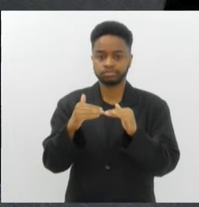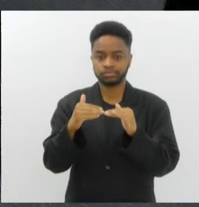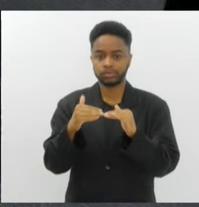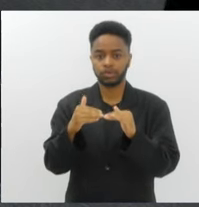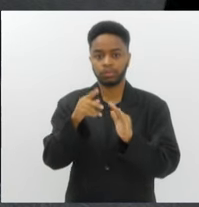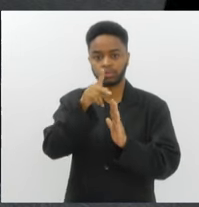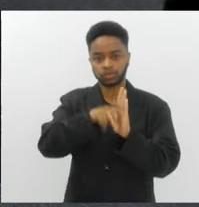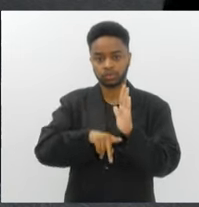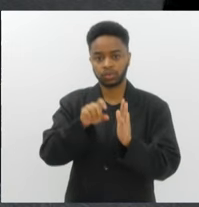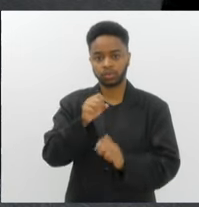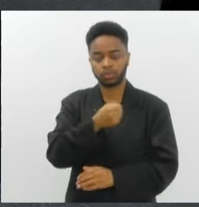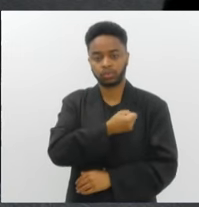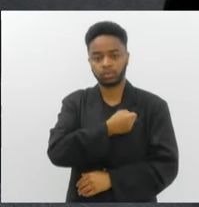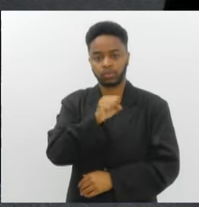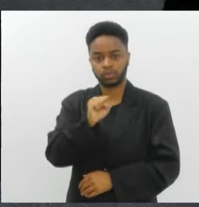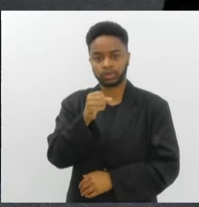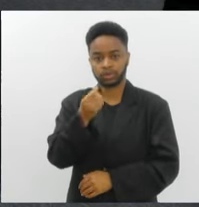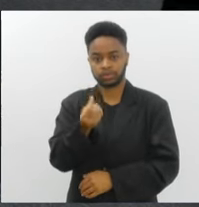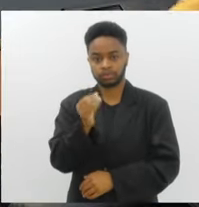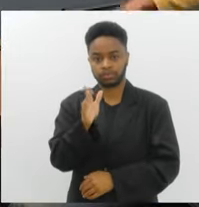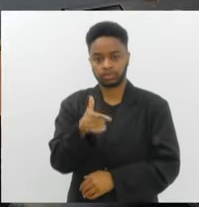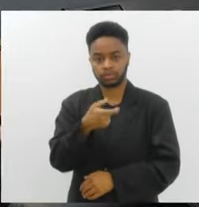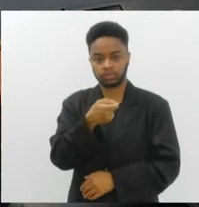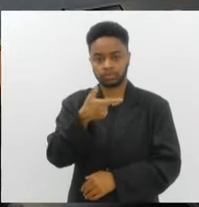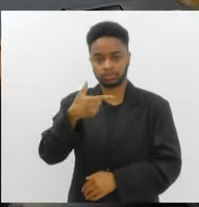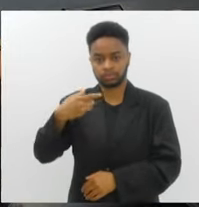projeto 86 de 2023.